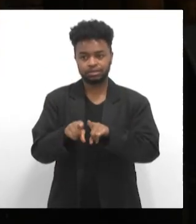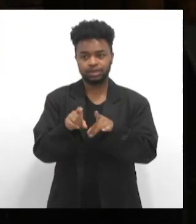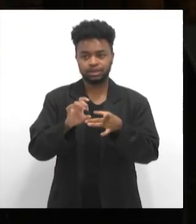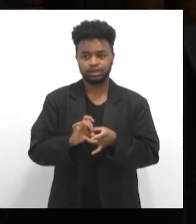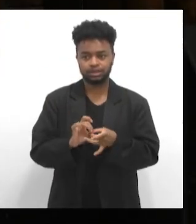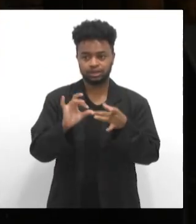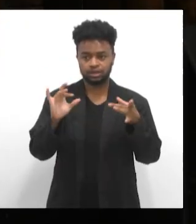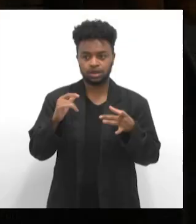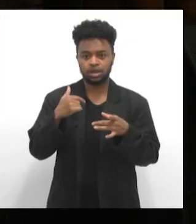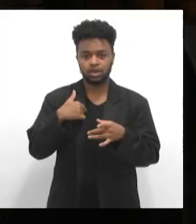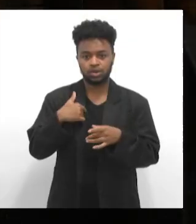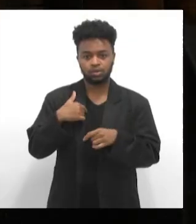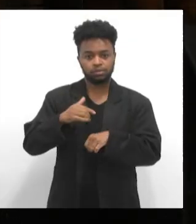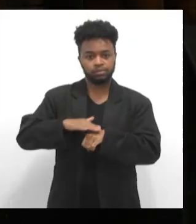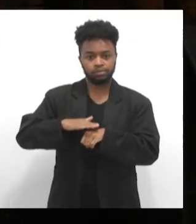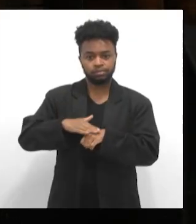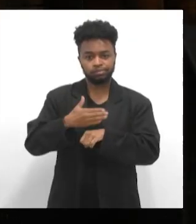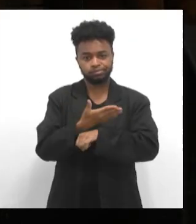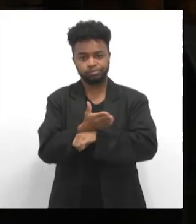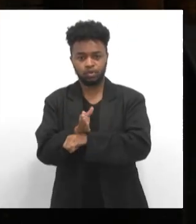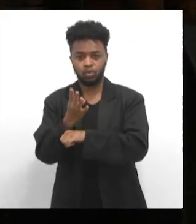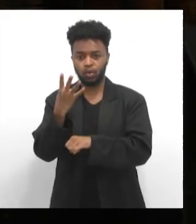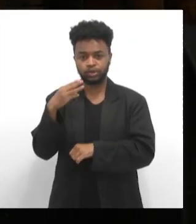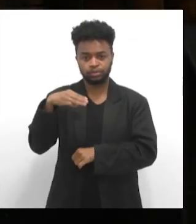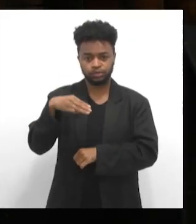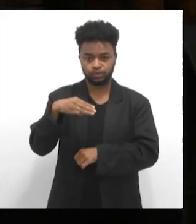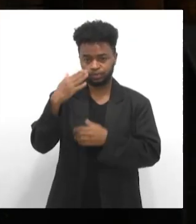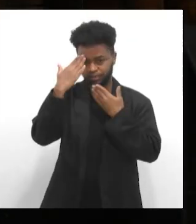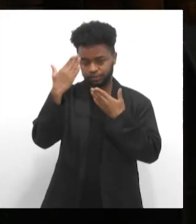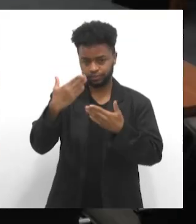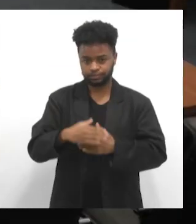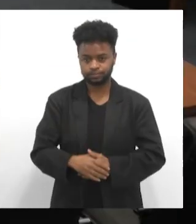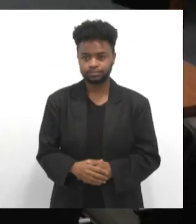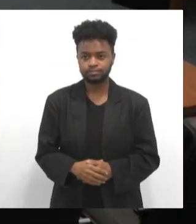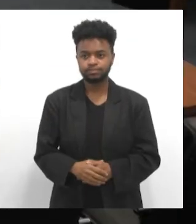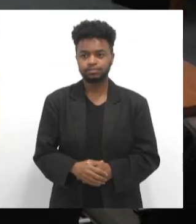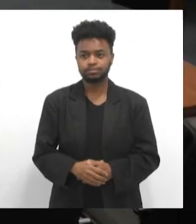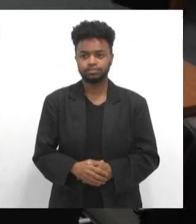que eu me expandisse 4 minutos além do meu tempo. Muito obrigado.